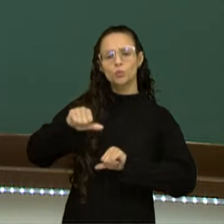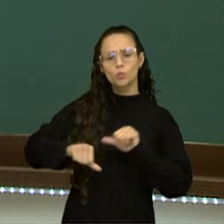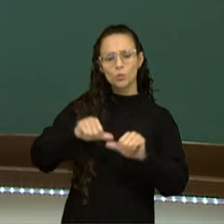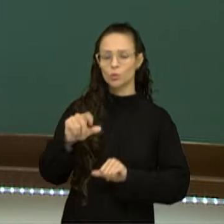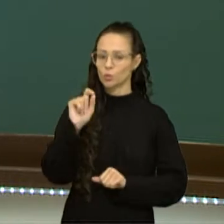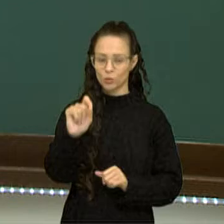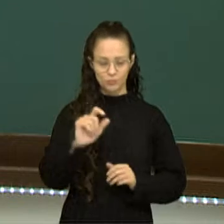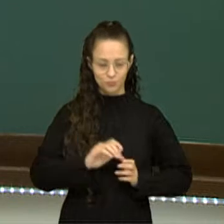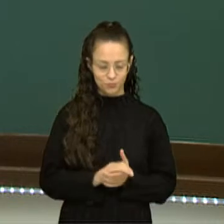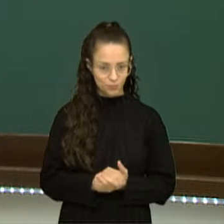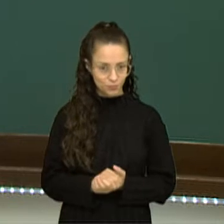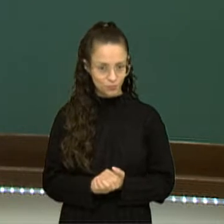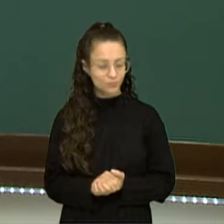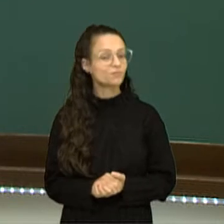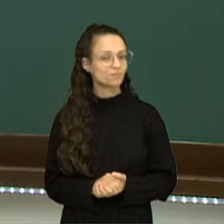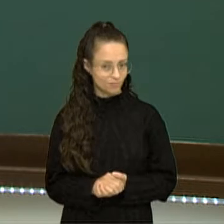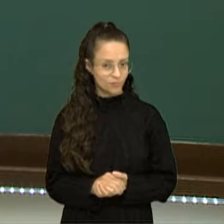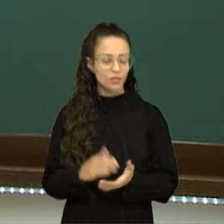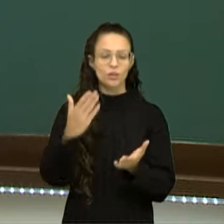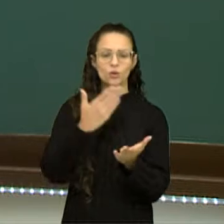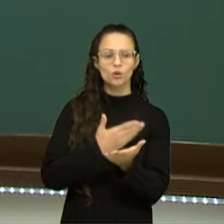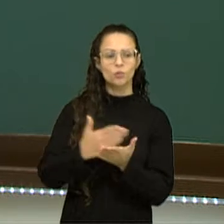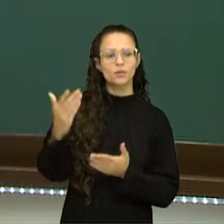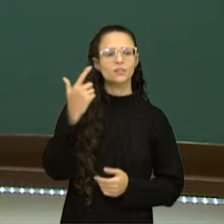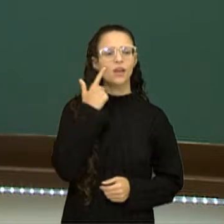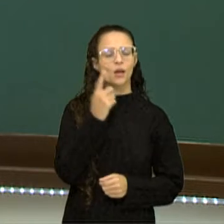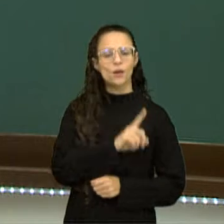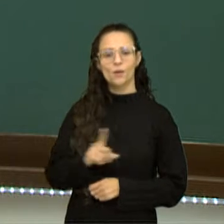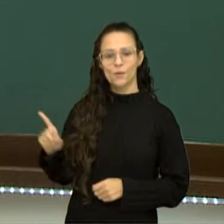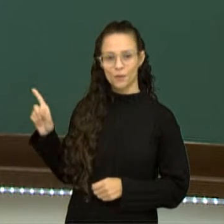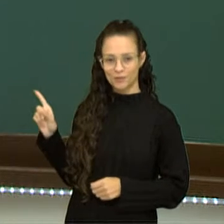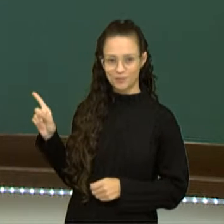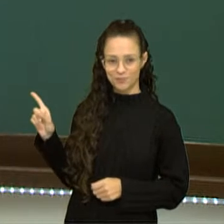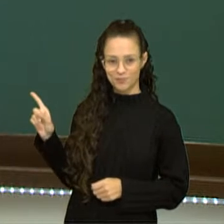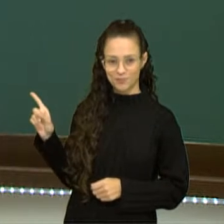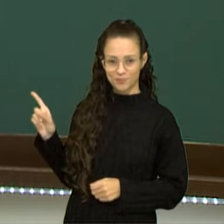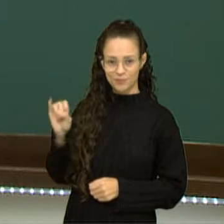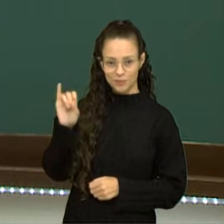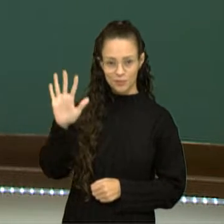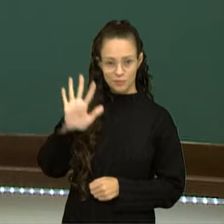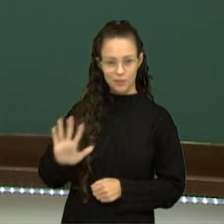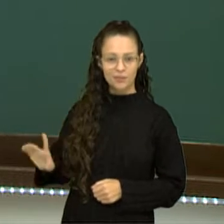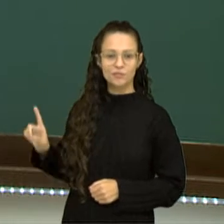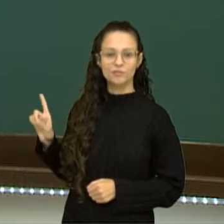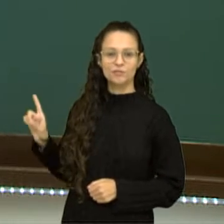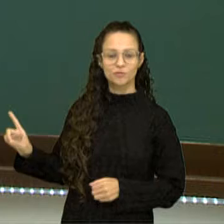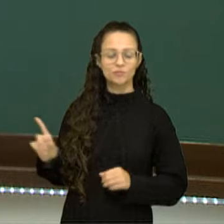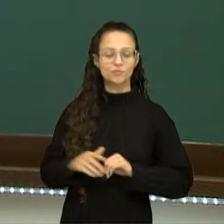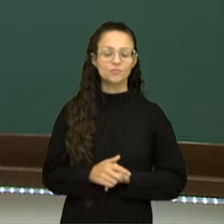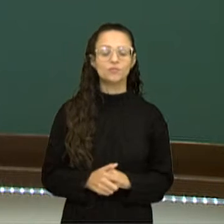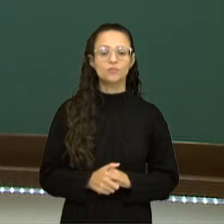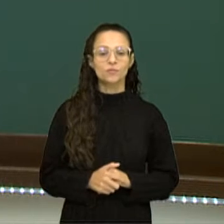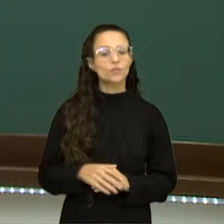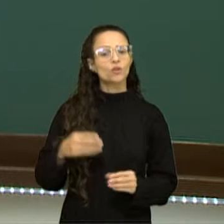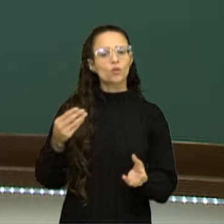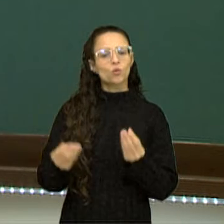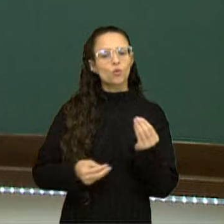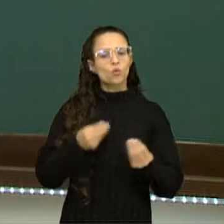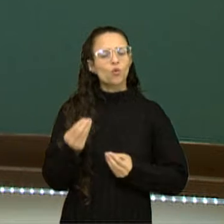mudanças. Para a gente começar, dá uma olhada nessa imagem aqui. Então, como que